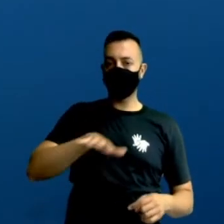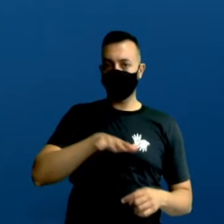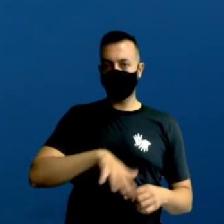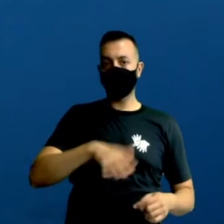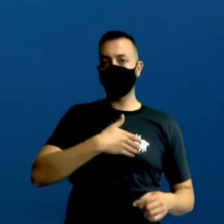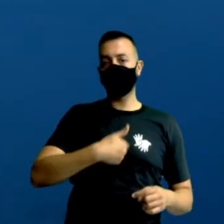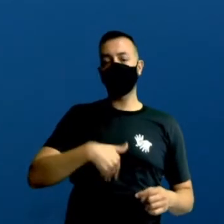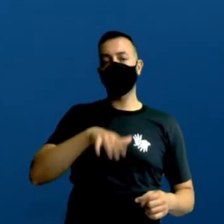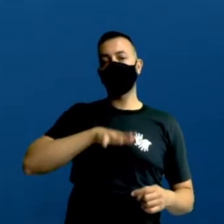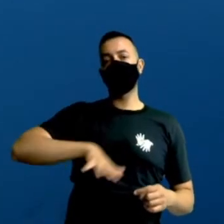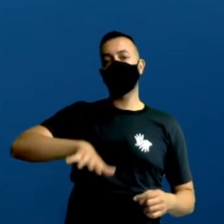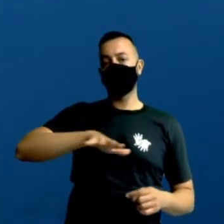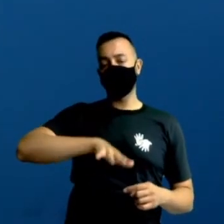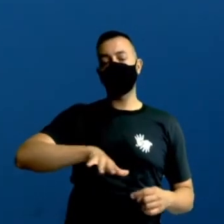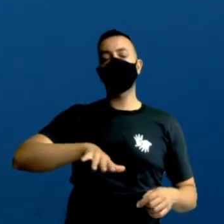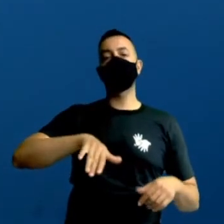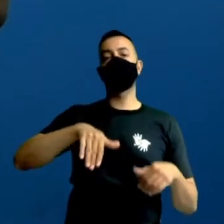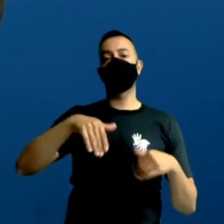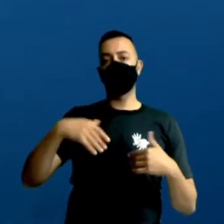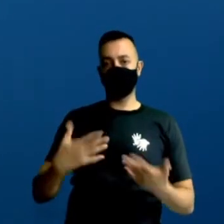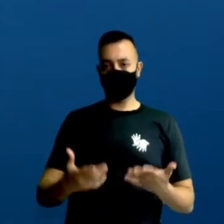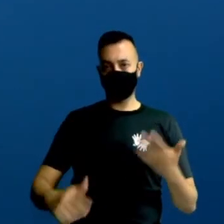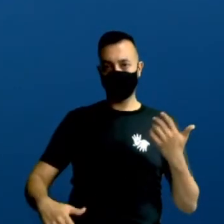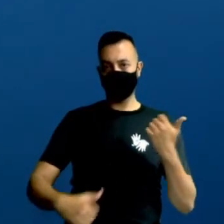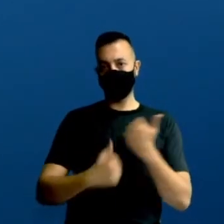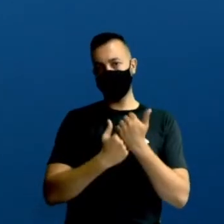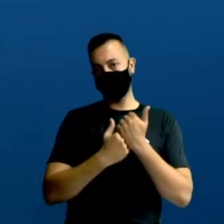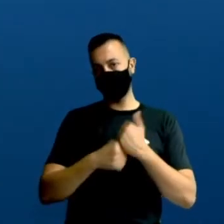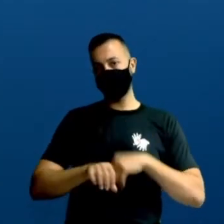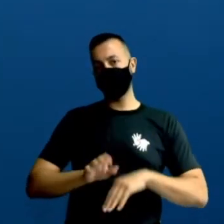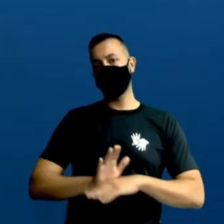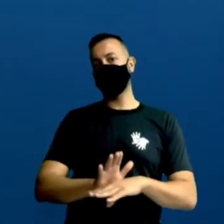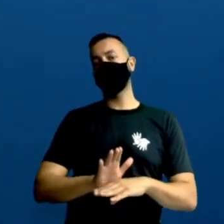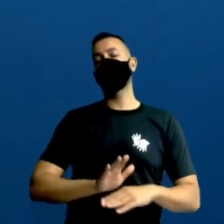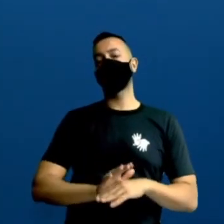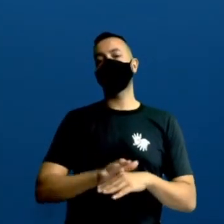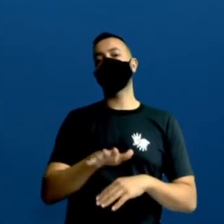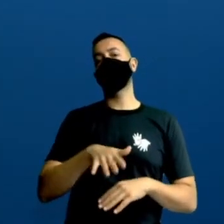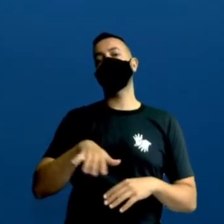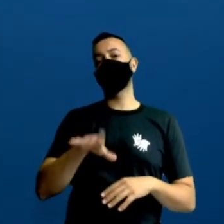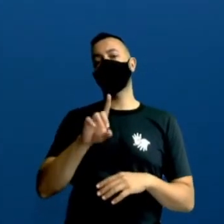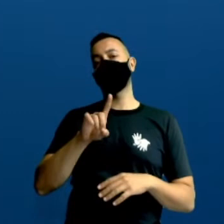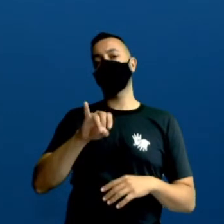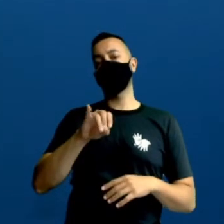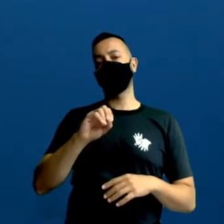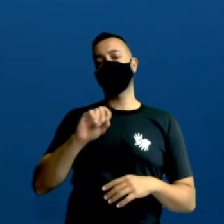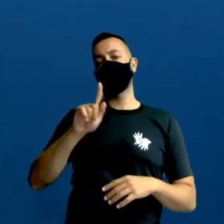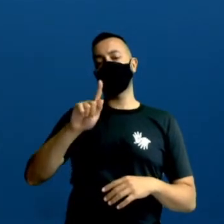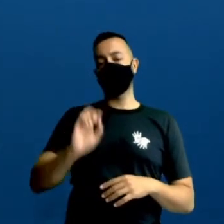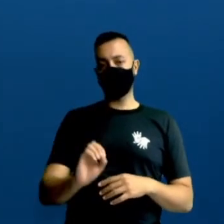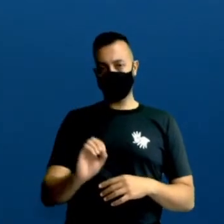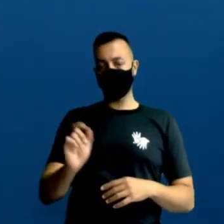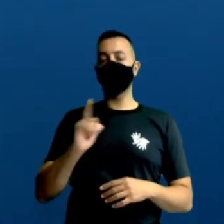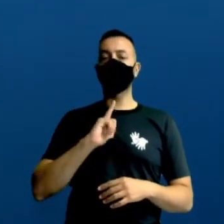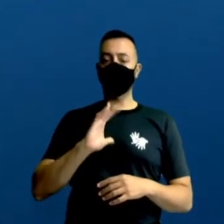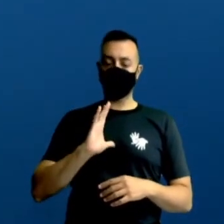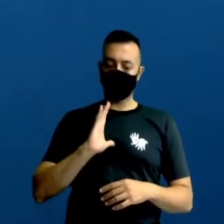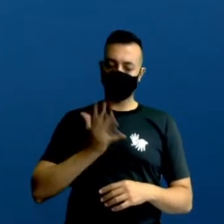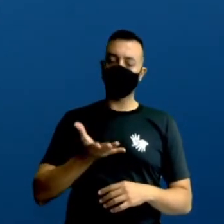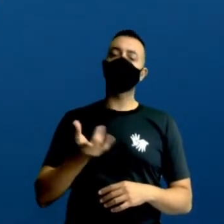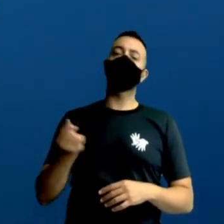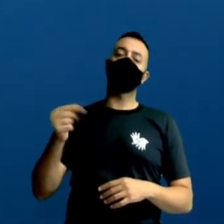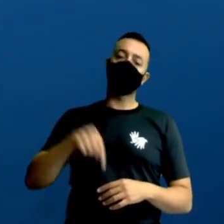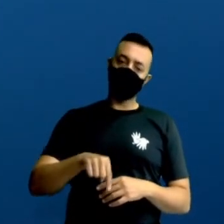Teve os governadores gerais e tal, que davam apoio, assistência àqueles que, como Diogo Braga, tinham coragem de